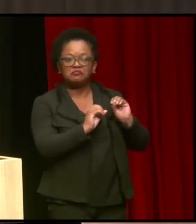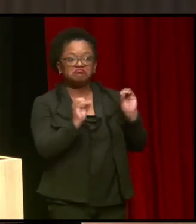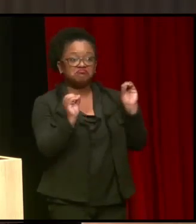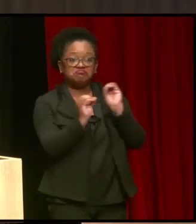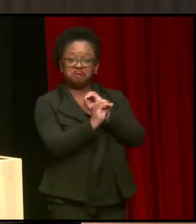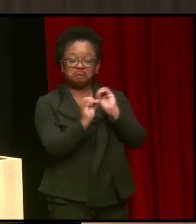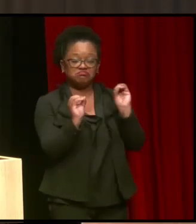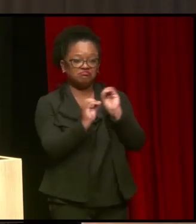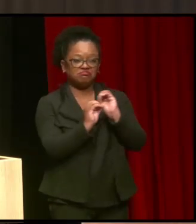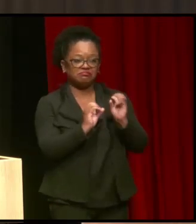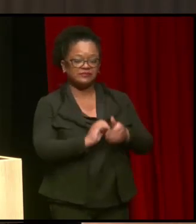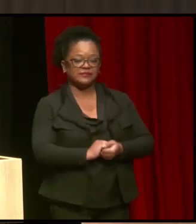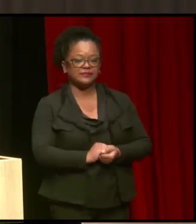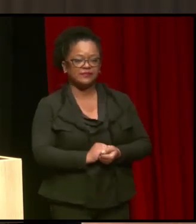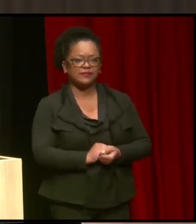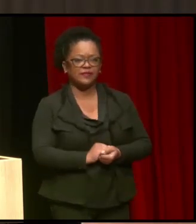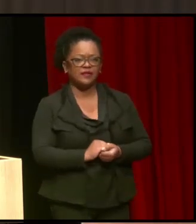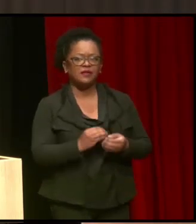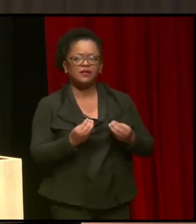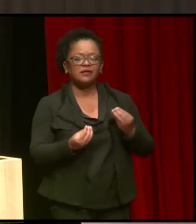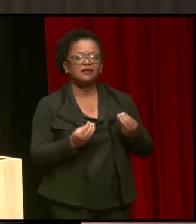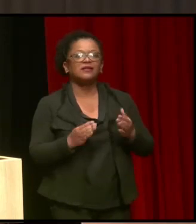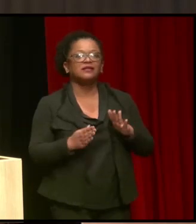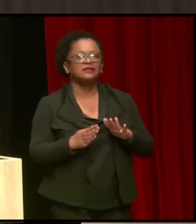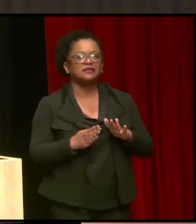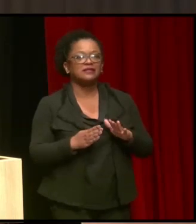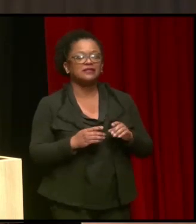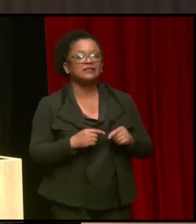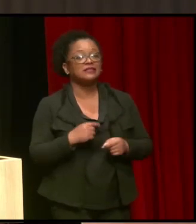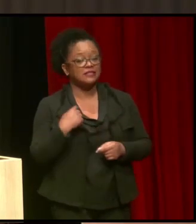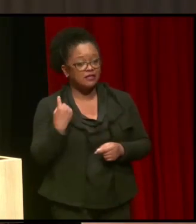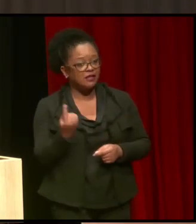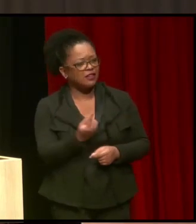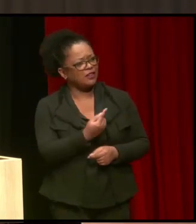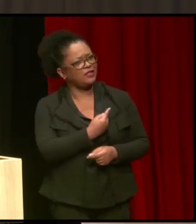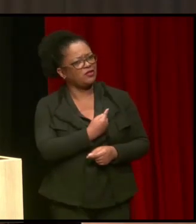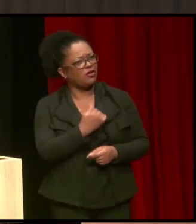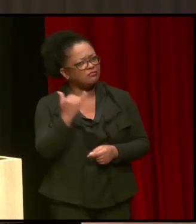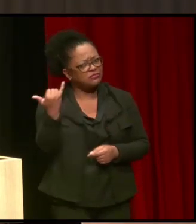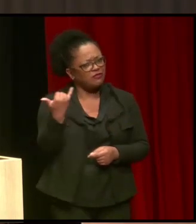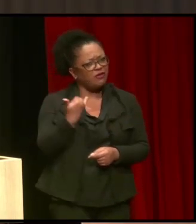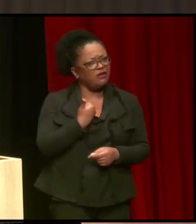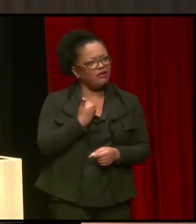Jesus estava dizendo. Não é de nós que ele está falando. Parece, não parece?